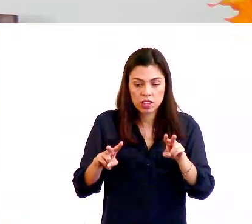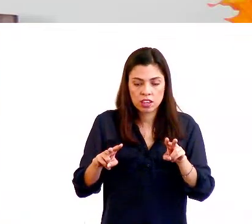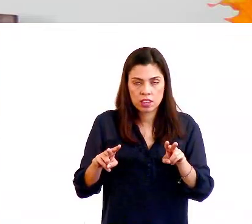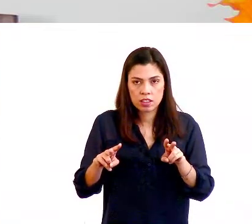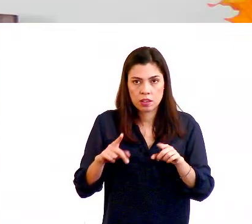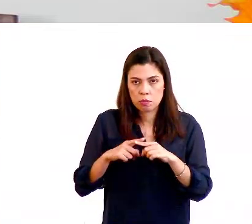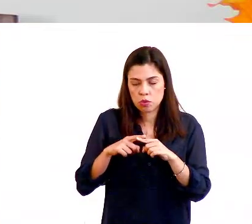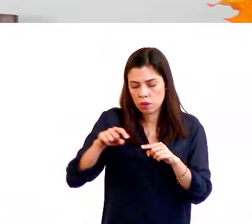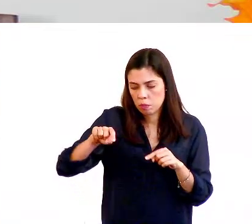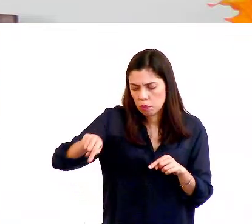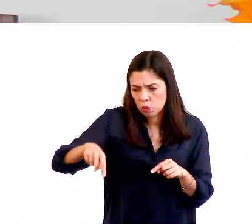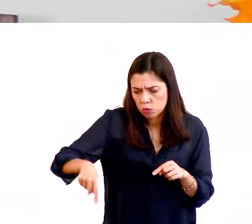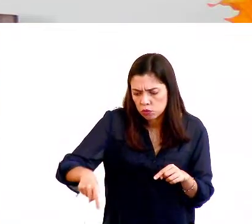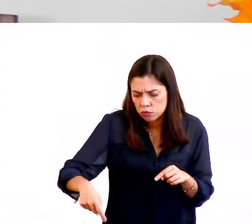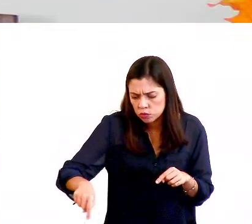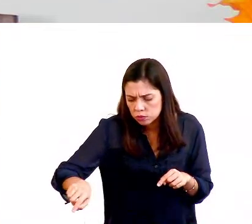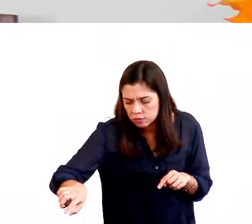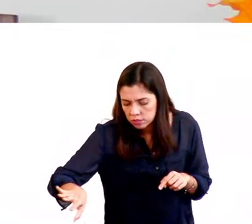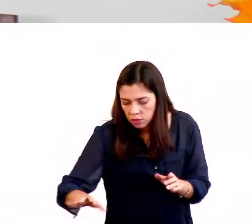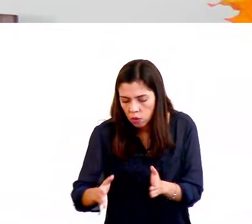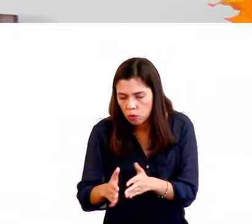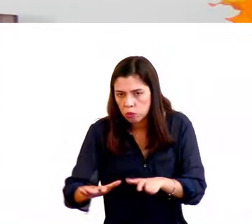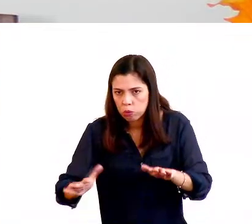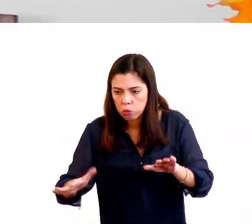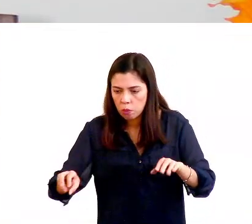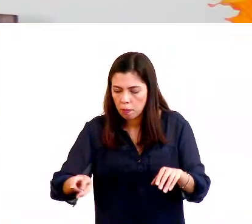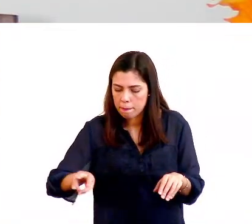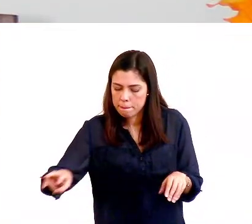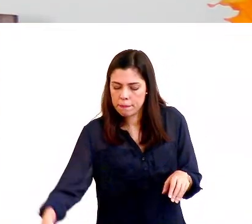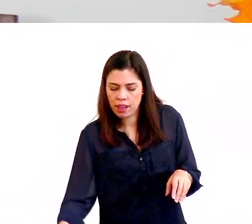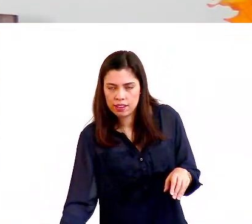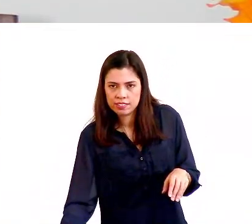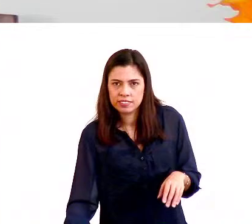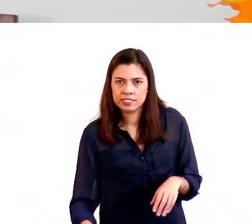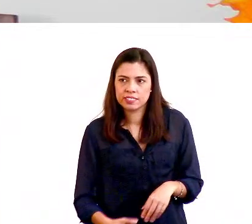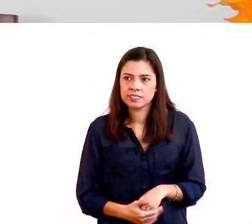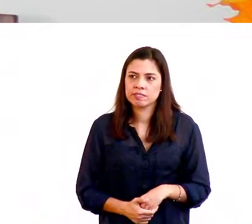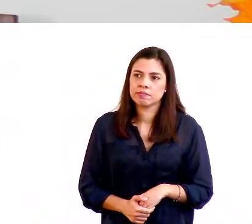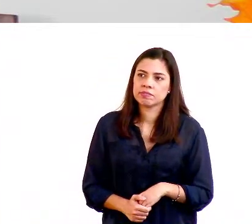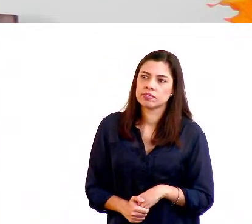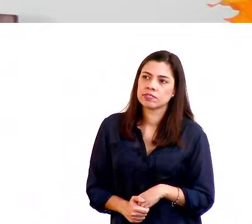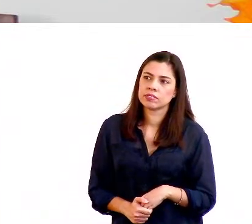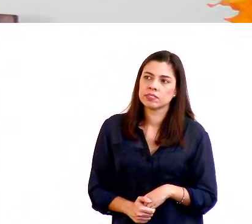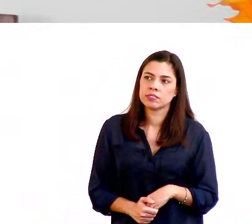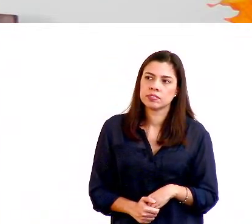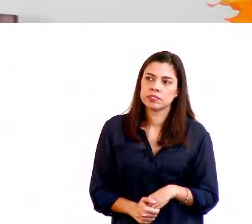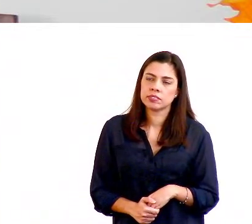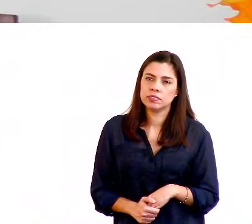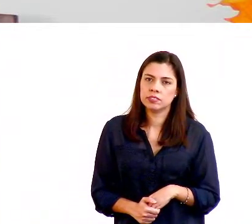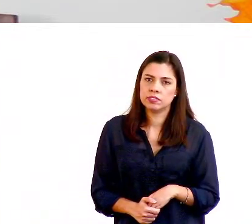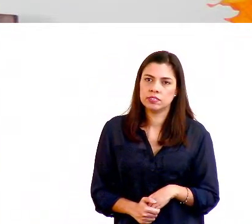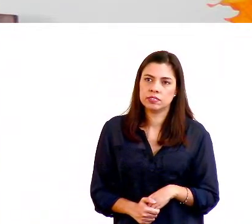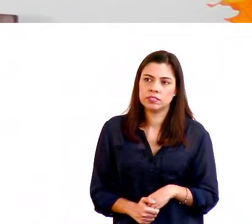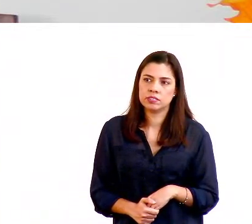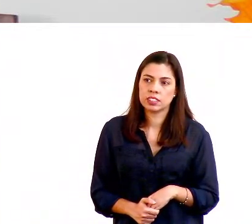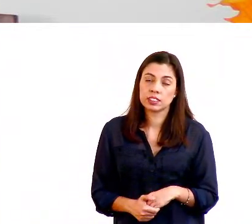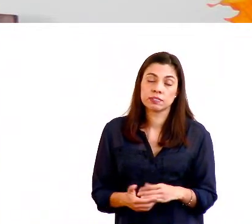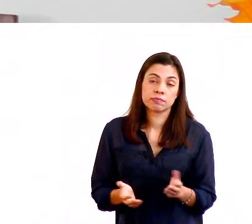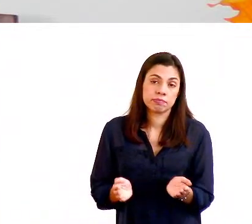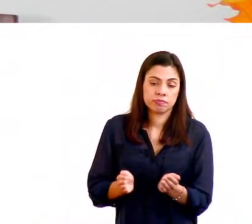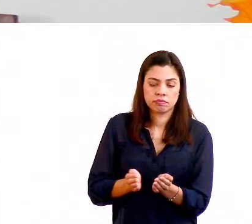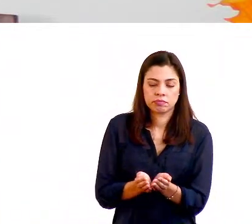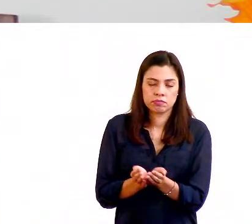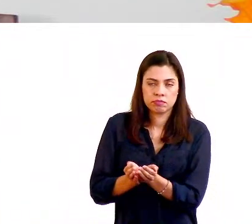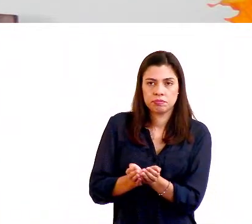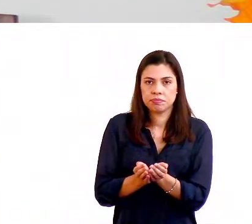Veja, ele usa primeiro essa cena. Mas como os judeus hebreus nunca gostaram muito de barco, nem de